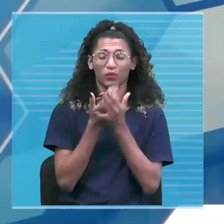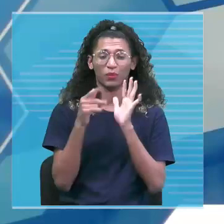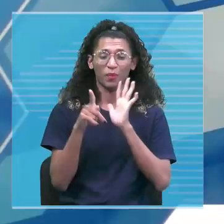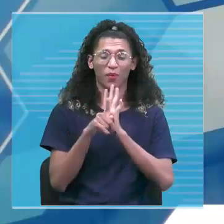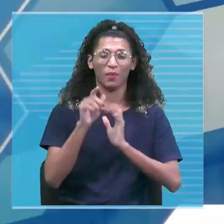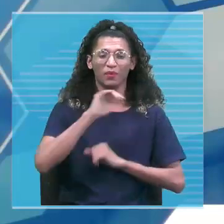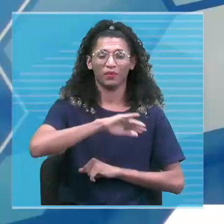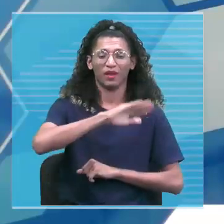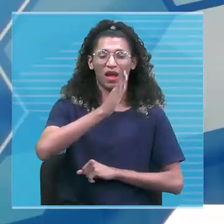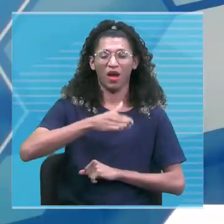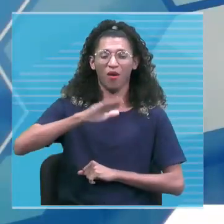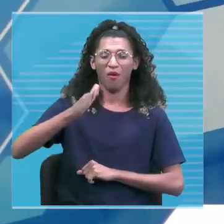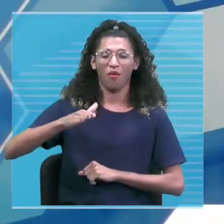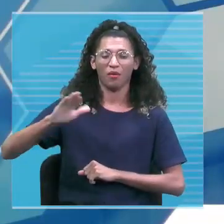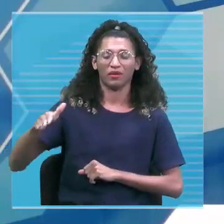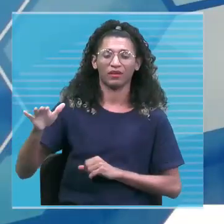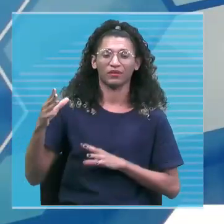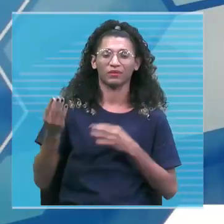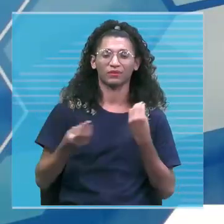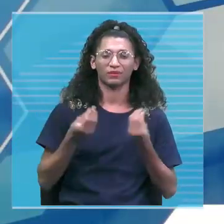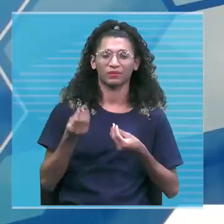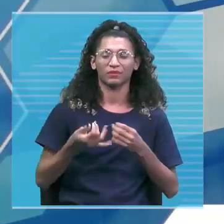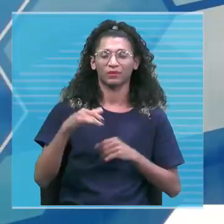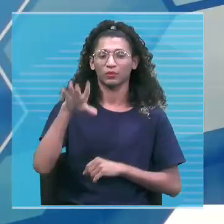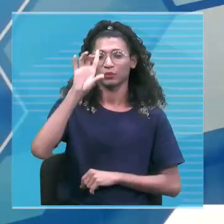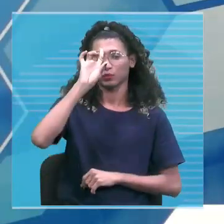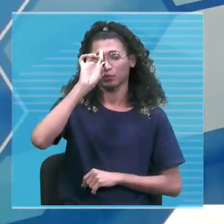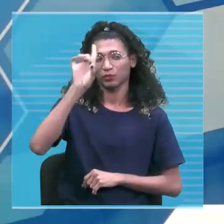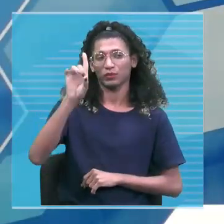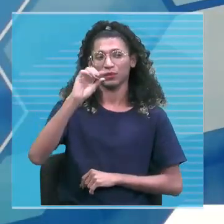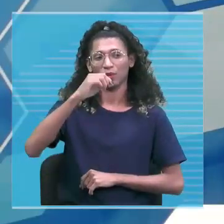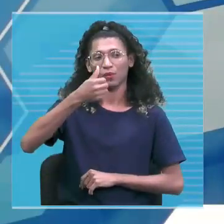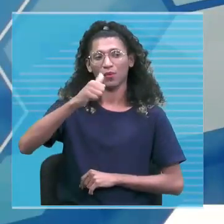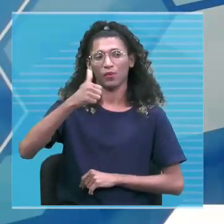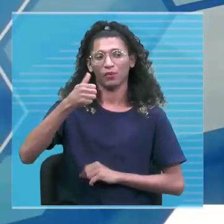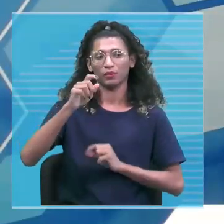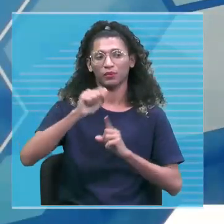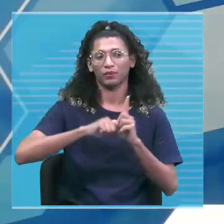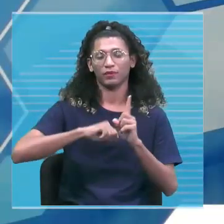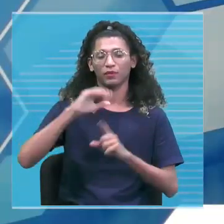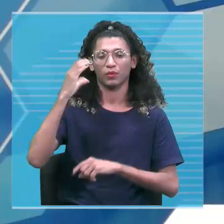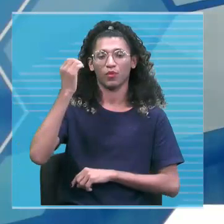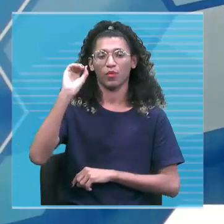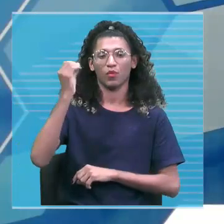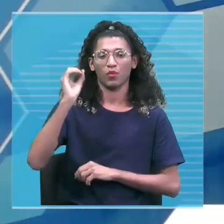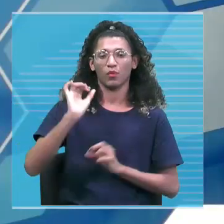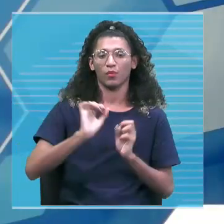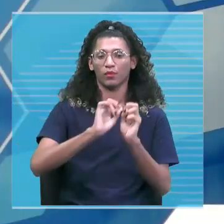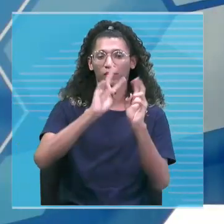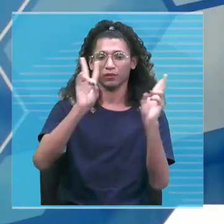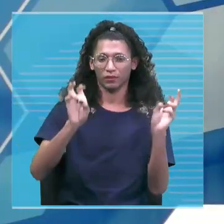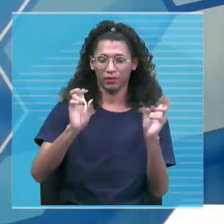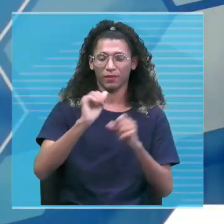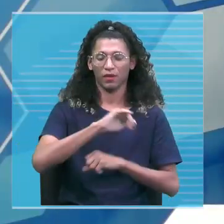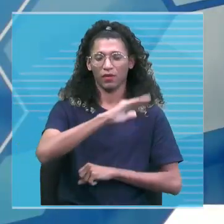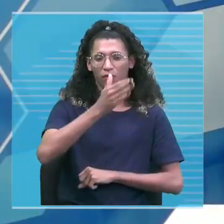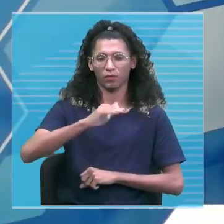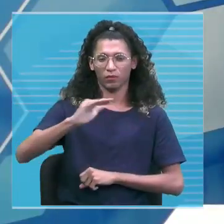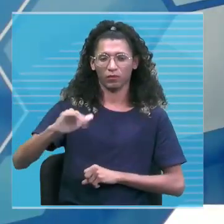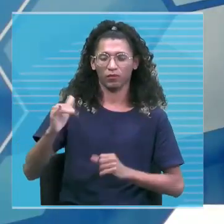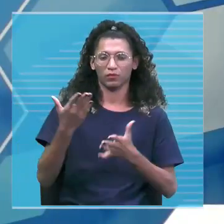ondas Beleza então na data do dia 11 de outubro temática de ondulatória